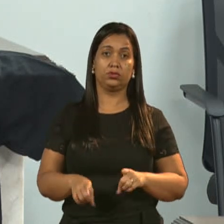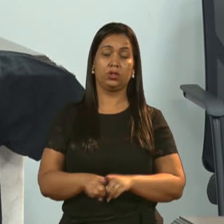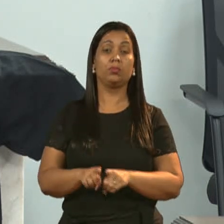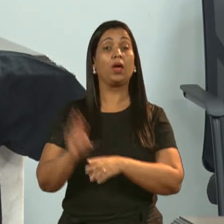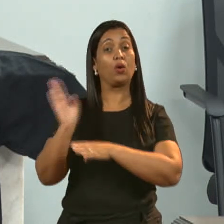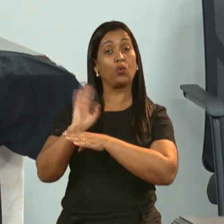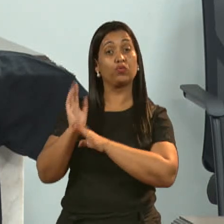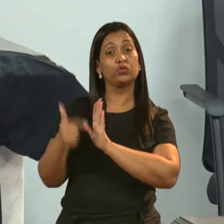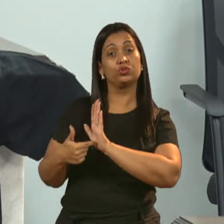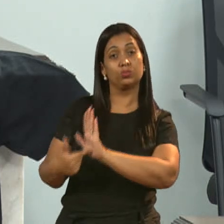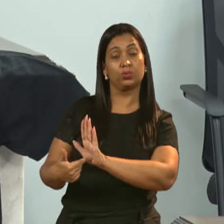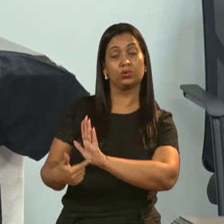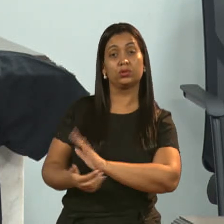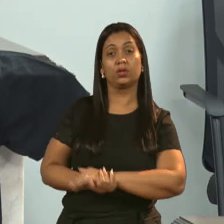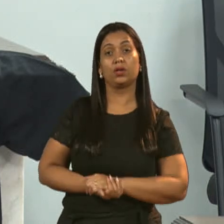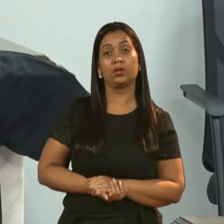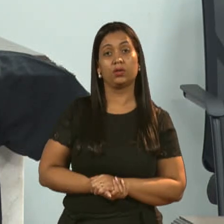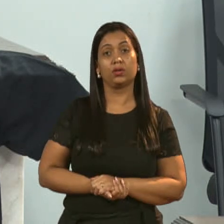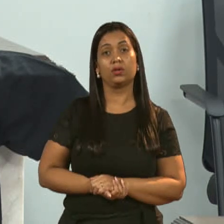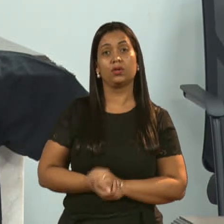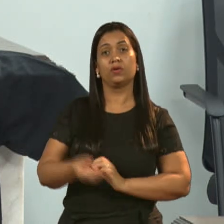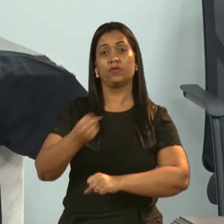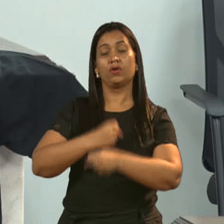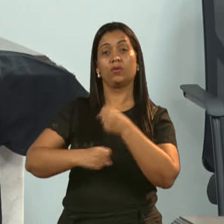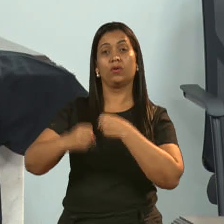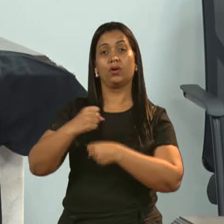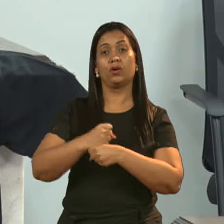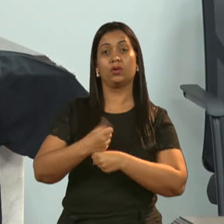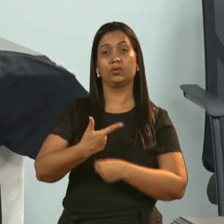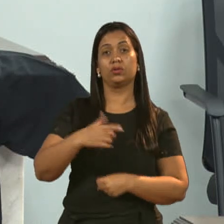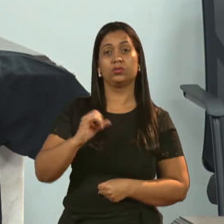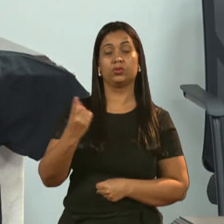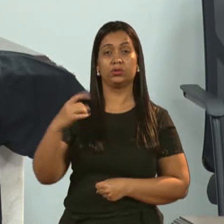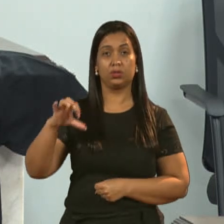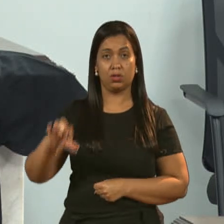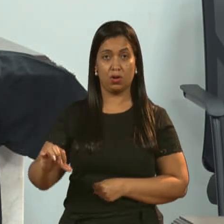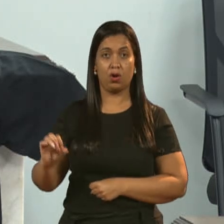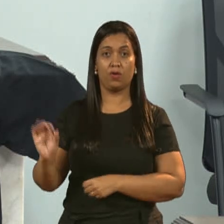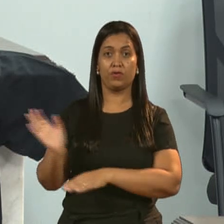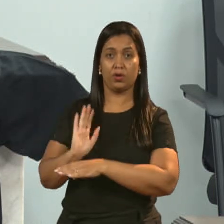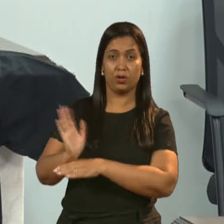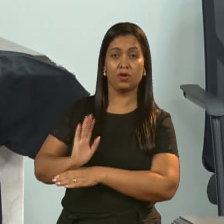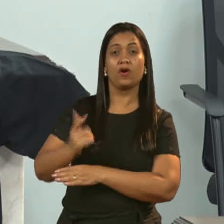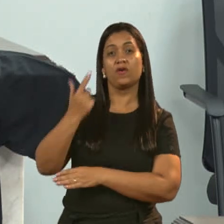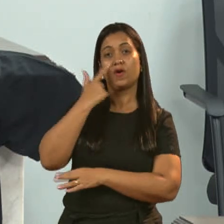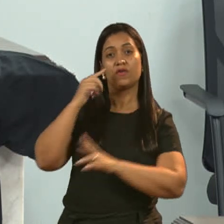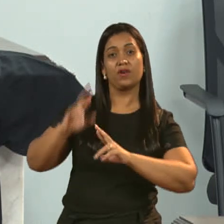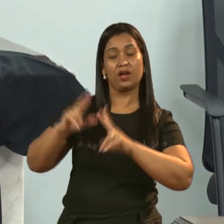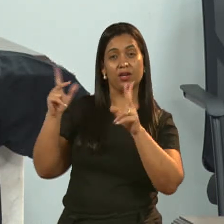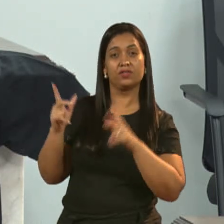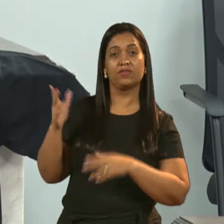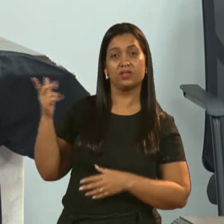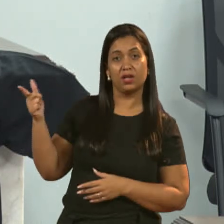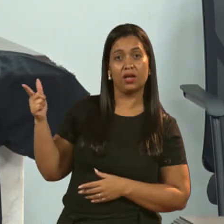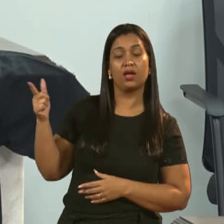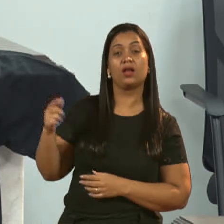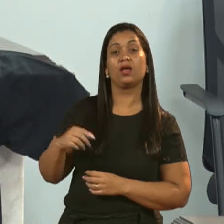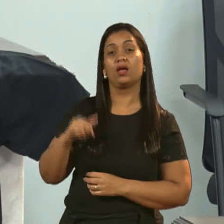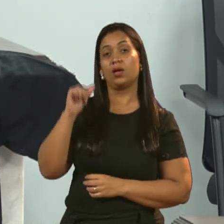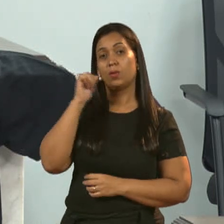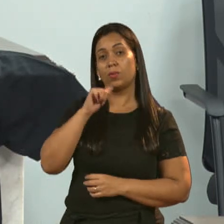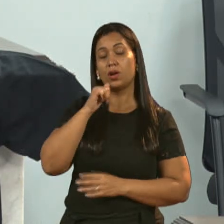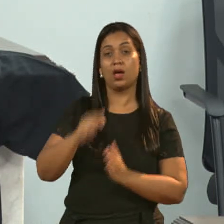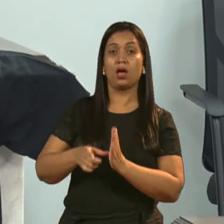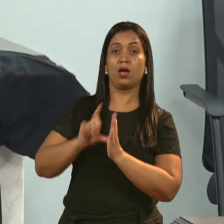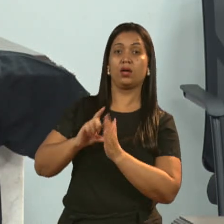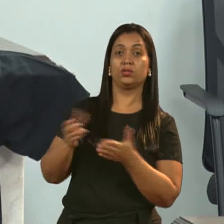vídeo, que foi em 2019 que eu gravei ele. Aí vocês vão ver a diferença da Maria de antes e a Maria